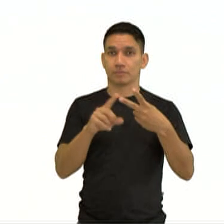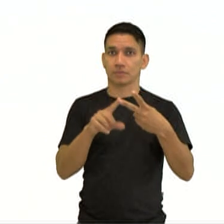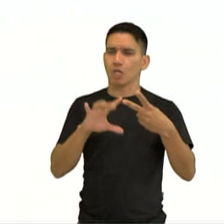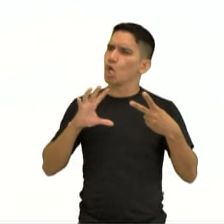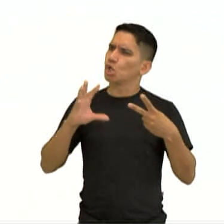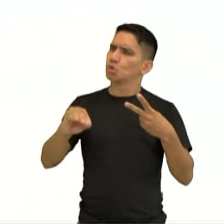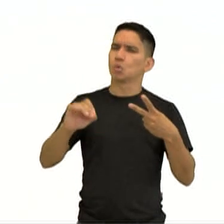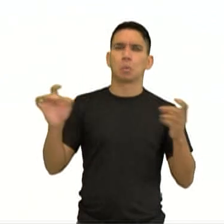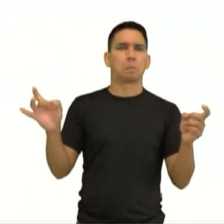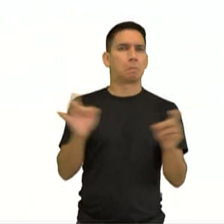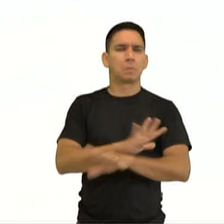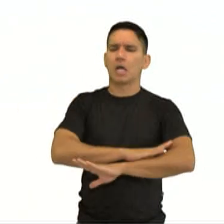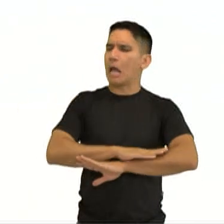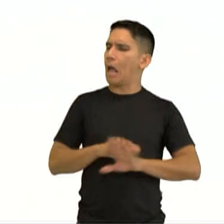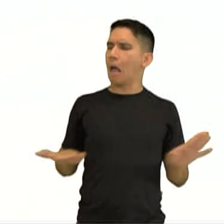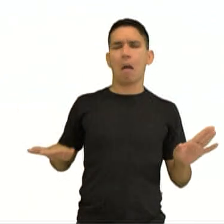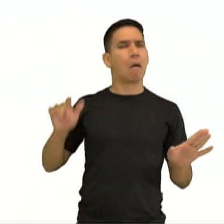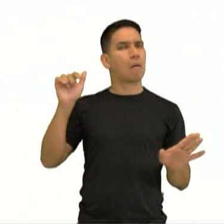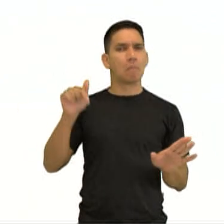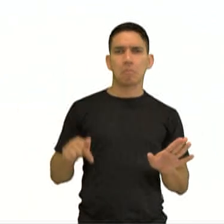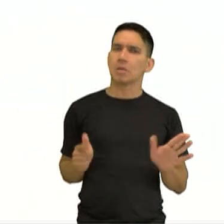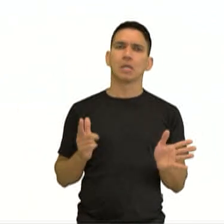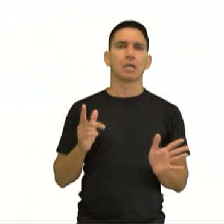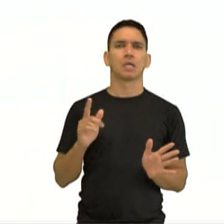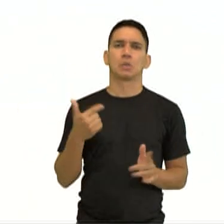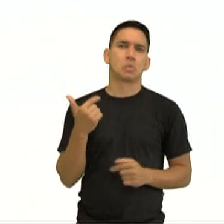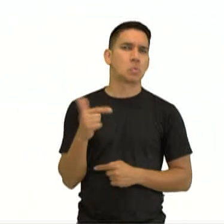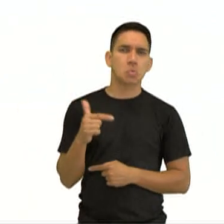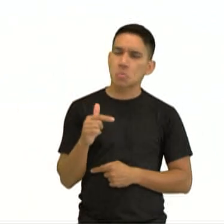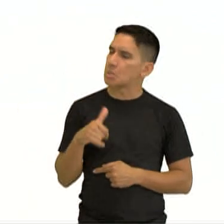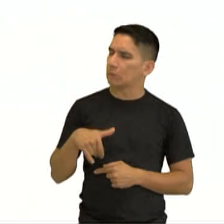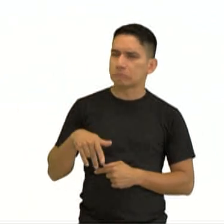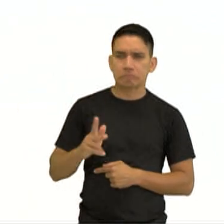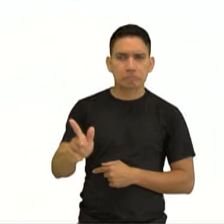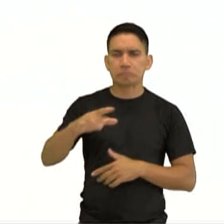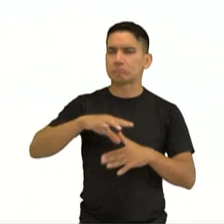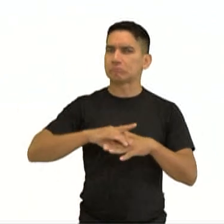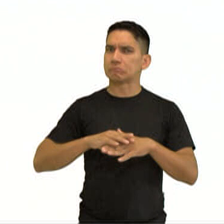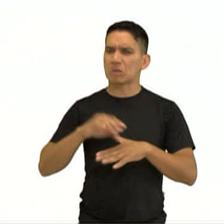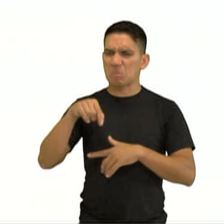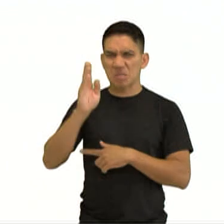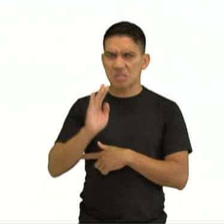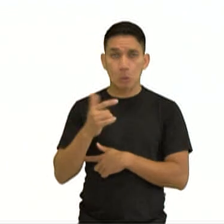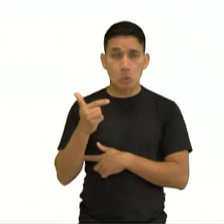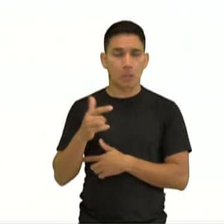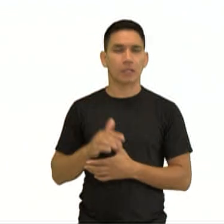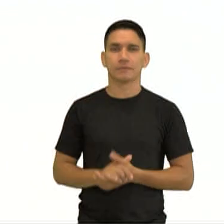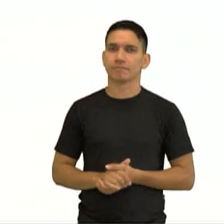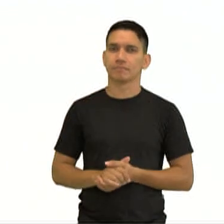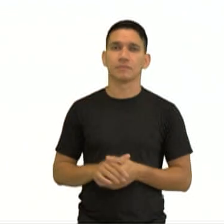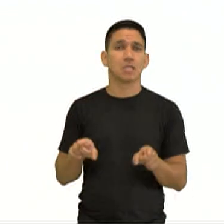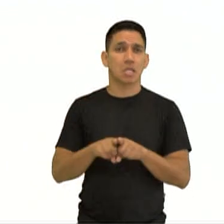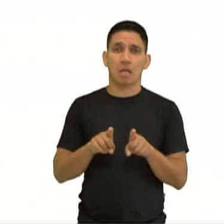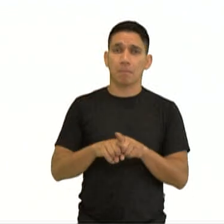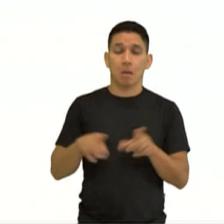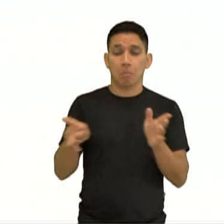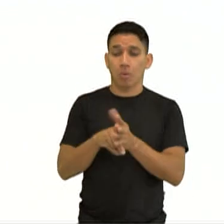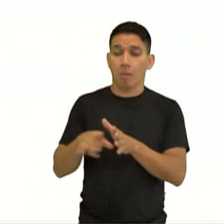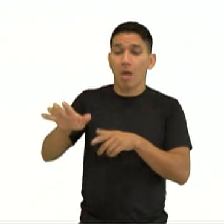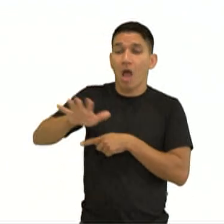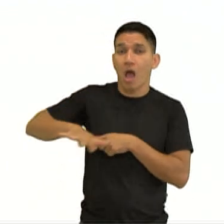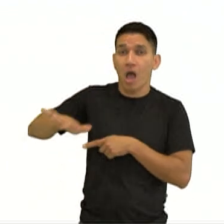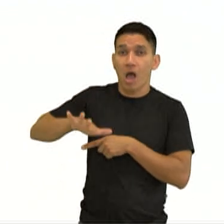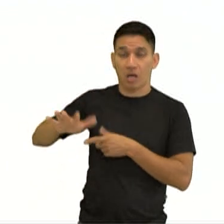totalmente erradicadas, eliminadas, não acontecem mais no Brasil, tanto o seu ciclo urbano quanto o